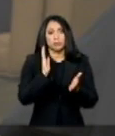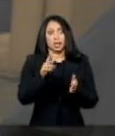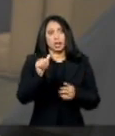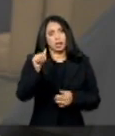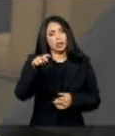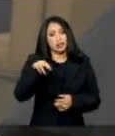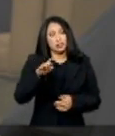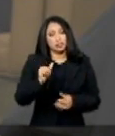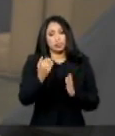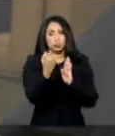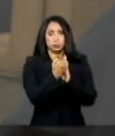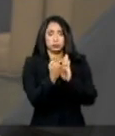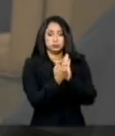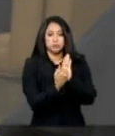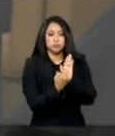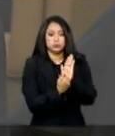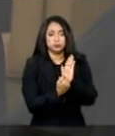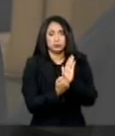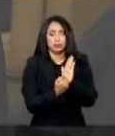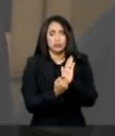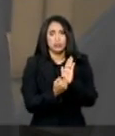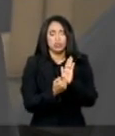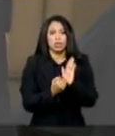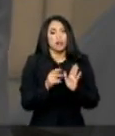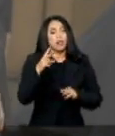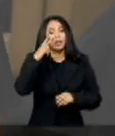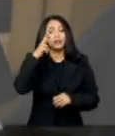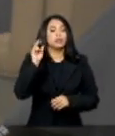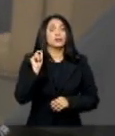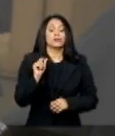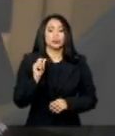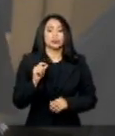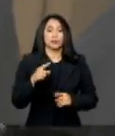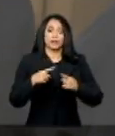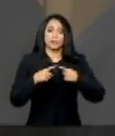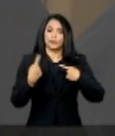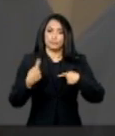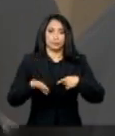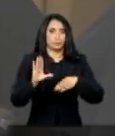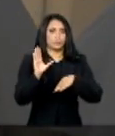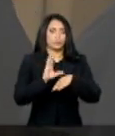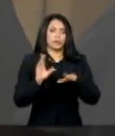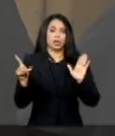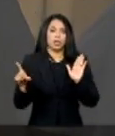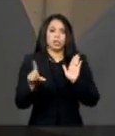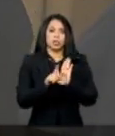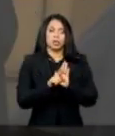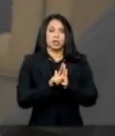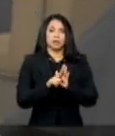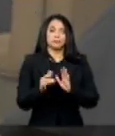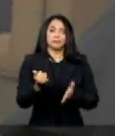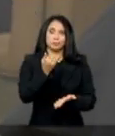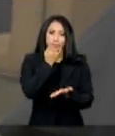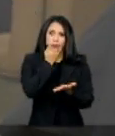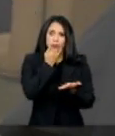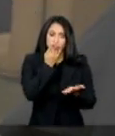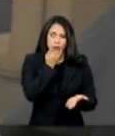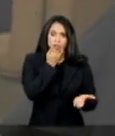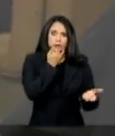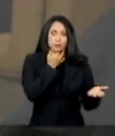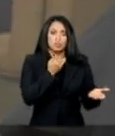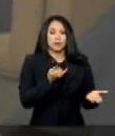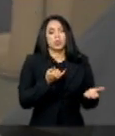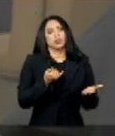excelência e salta aos olhos aqui a inconstitucionalidade dessa lei e agora com todas as velhas com versão sobre o caso